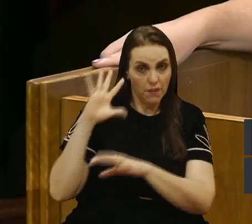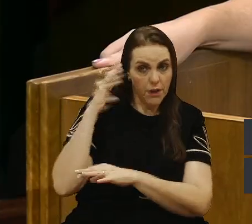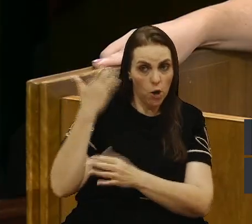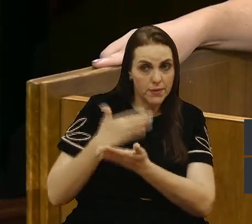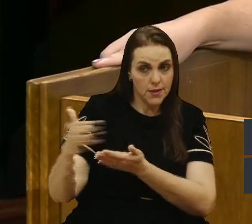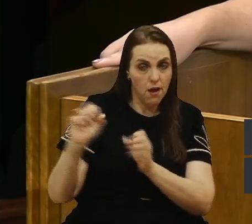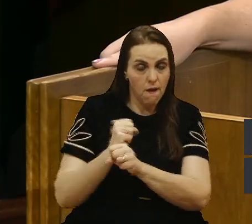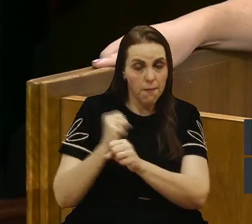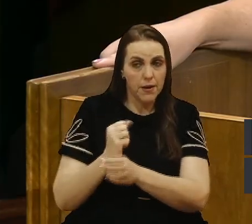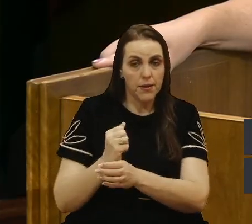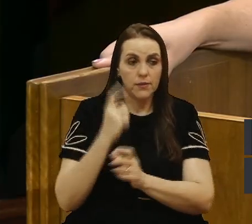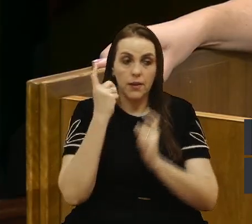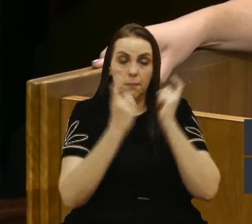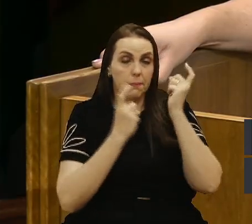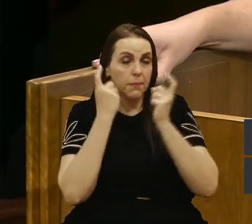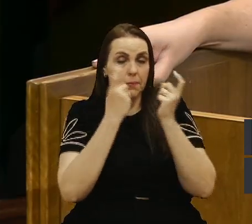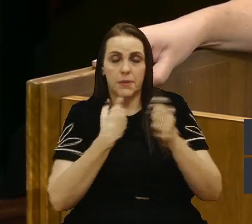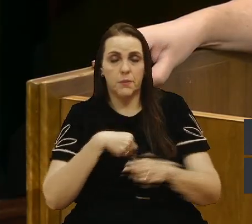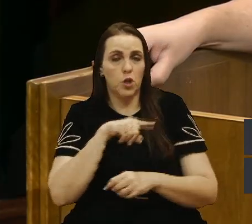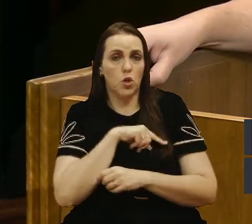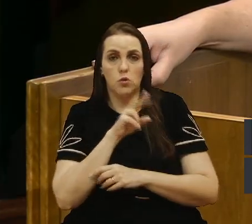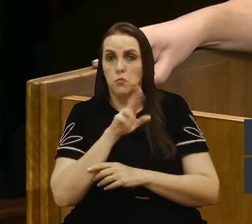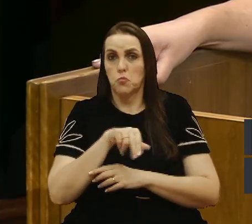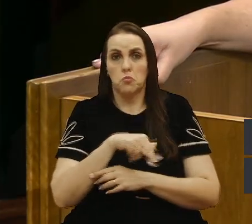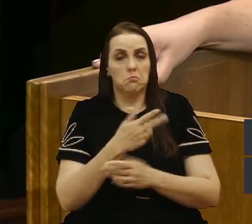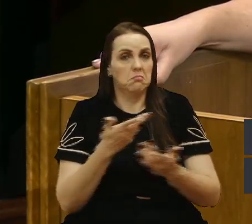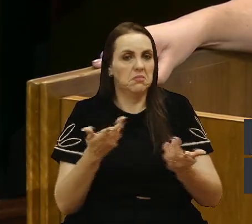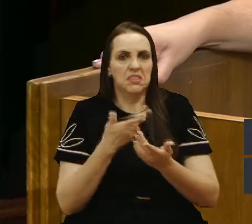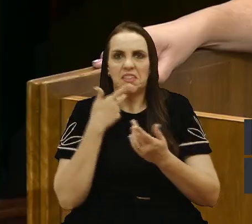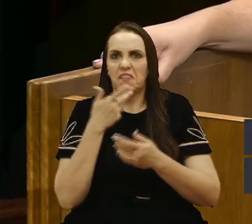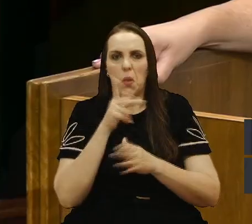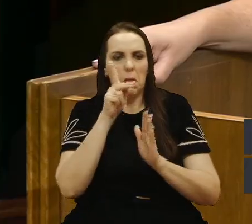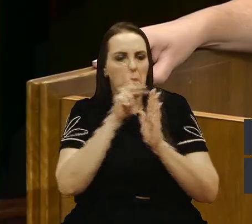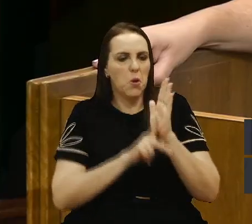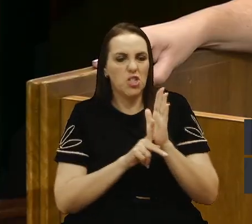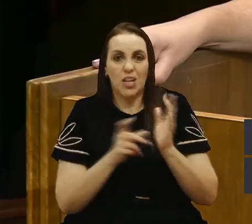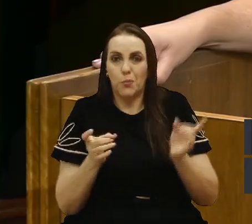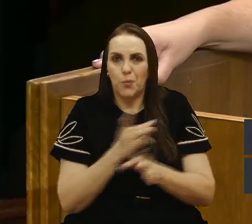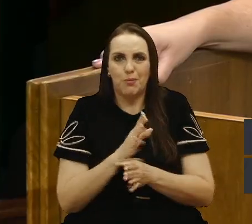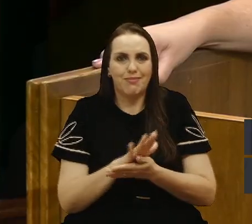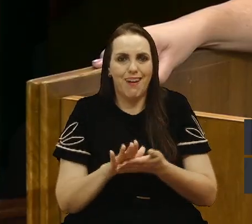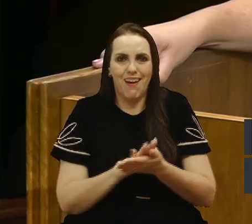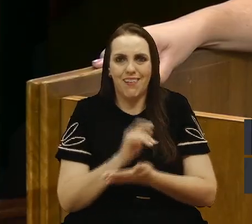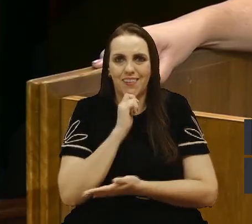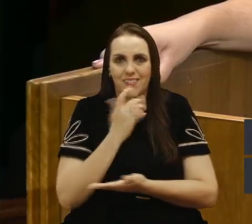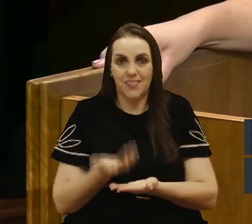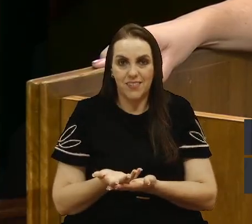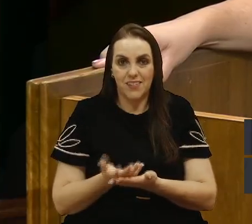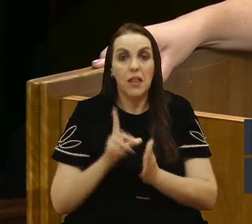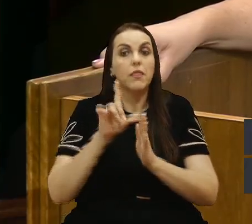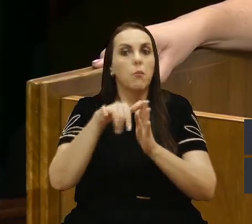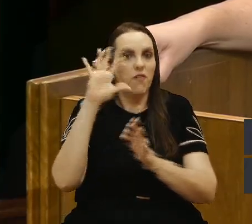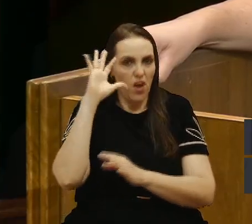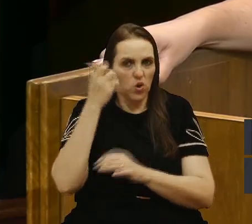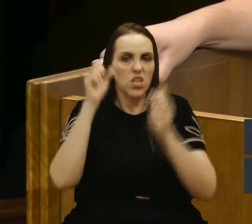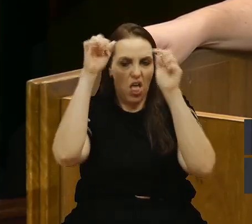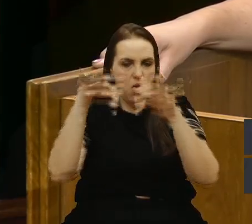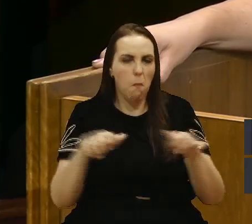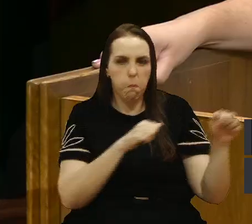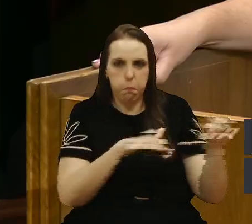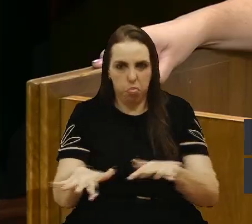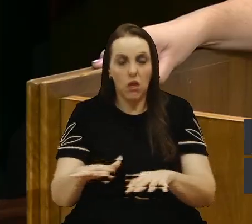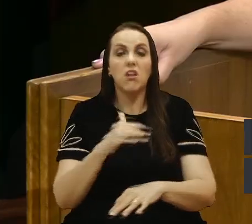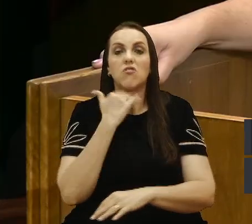nos preocupa porque não foi nem levantado a questão, não tem nem projetos, né? Então, daqui a pouco, depois de acontecer uma tragédia, não adianta a gente